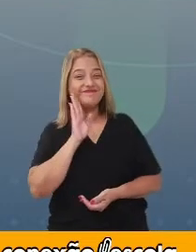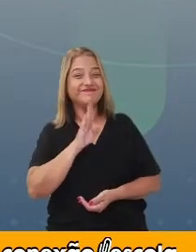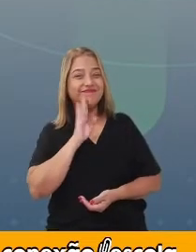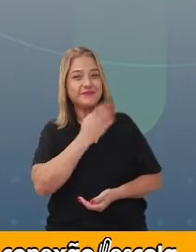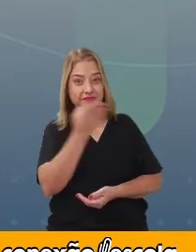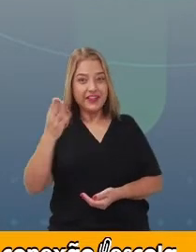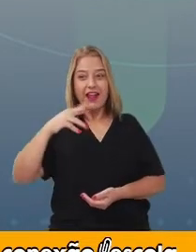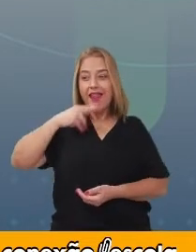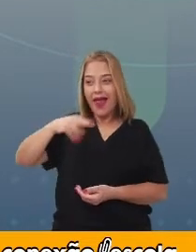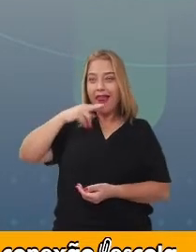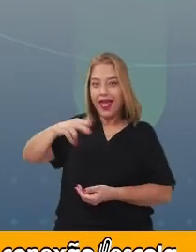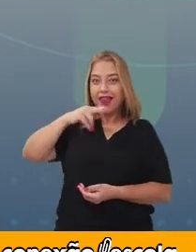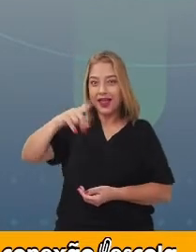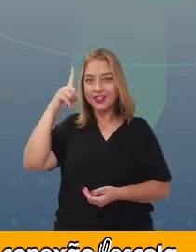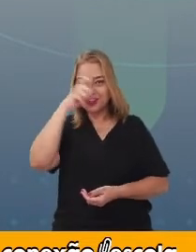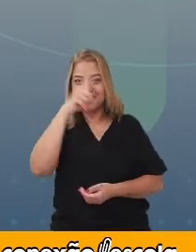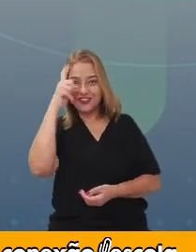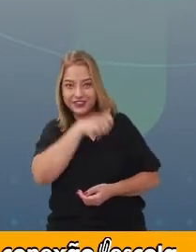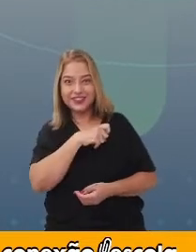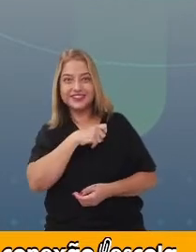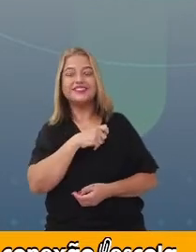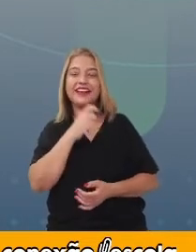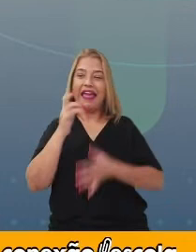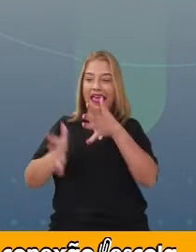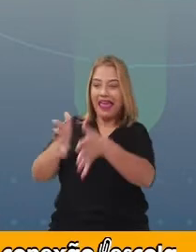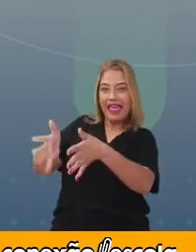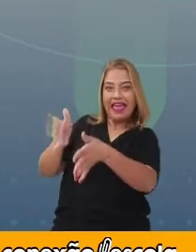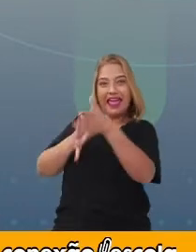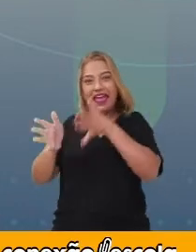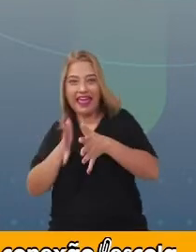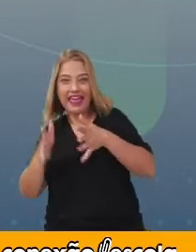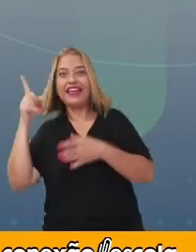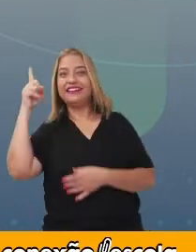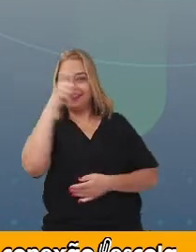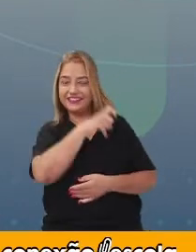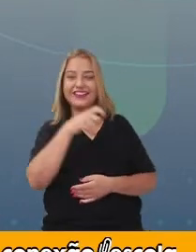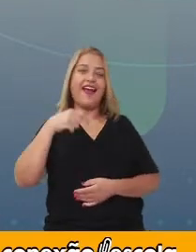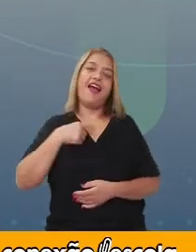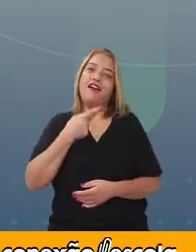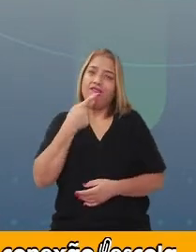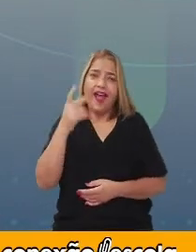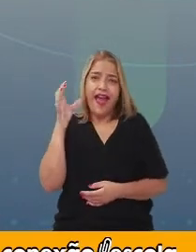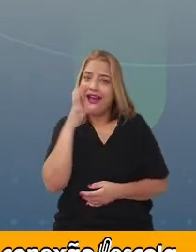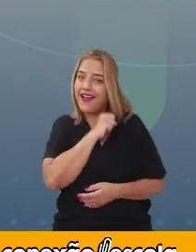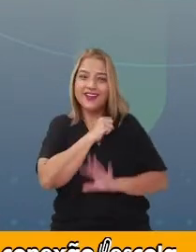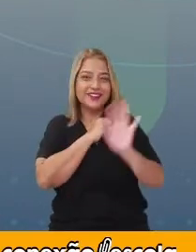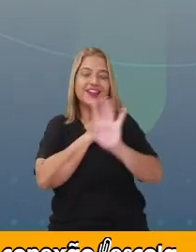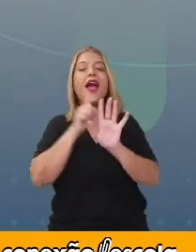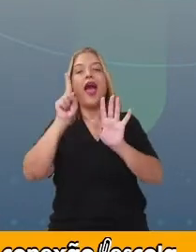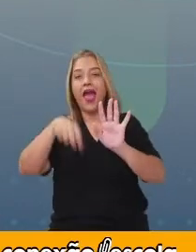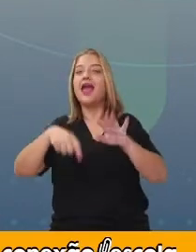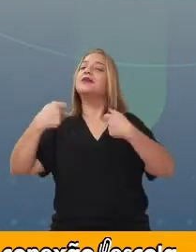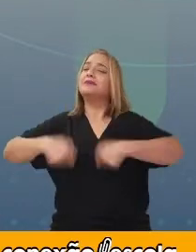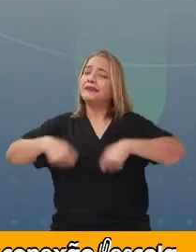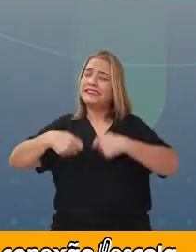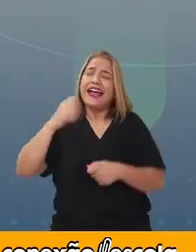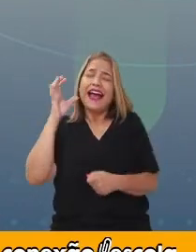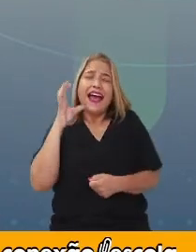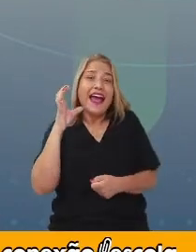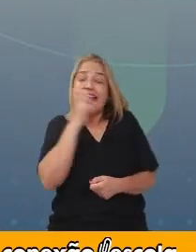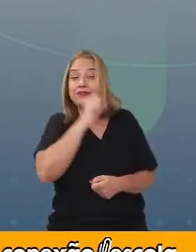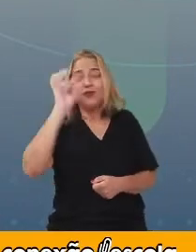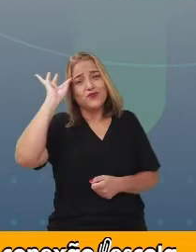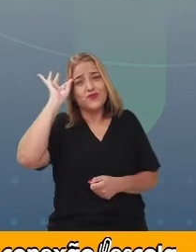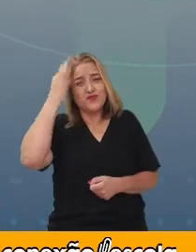Alguém travou a língua por aí? Eu não falei muito rápido, né? Porque o legal é falar bem